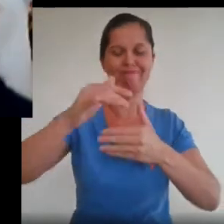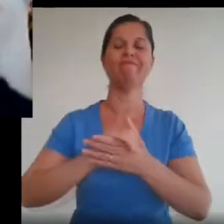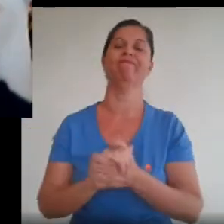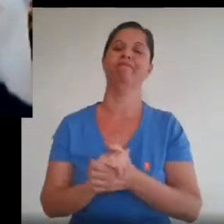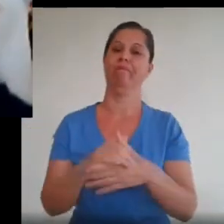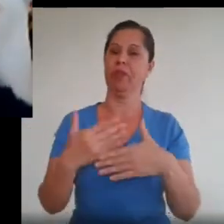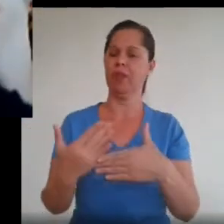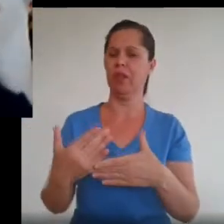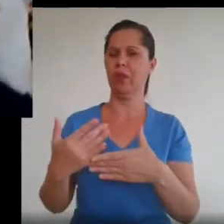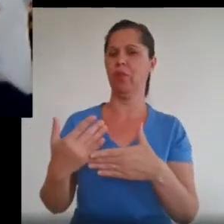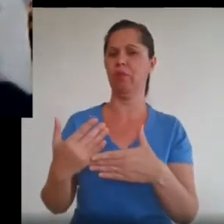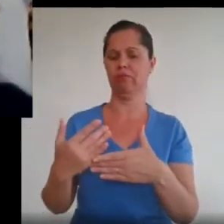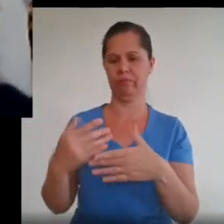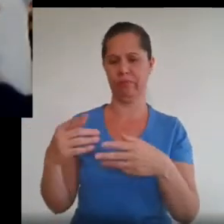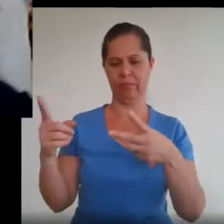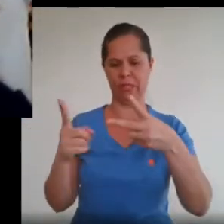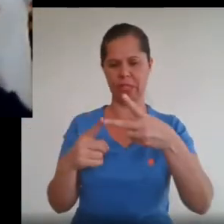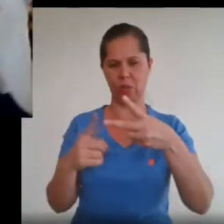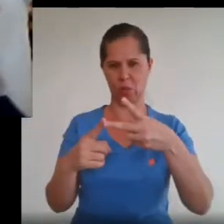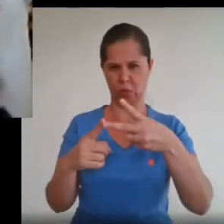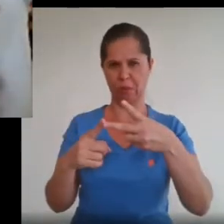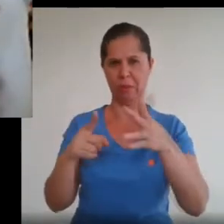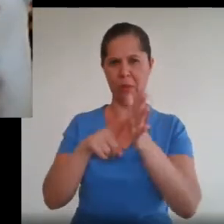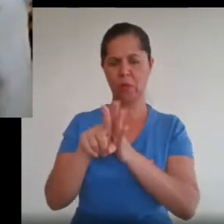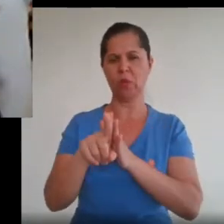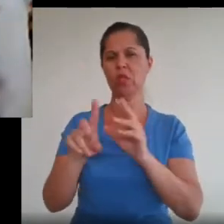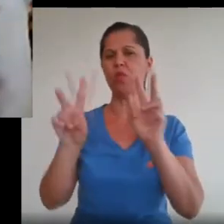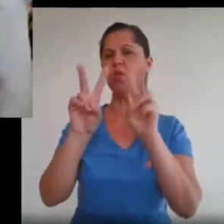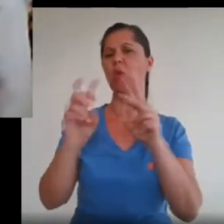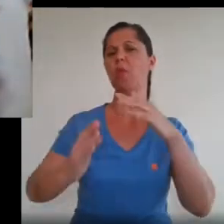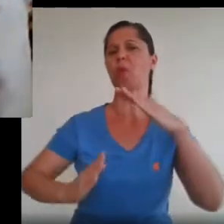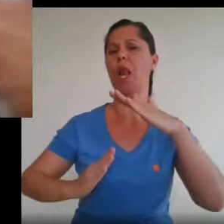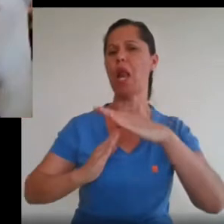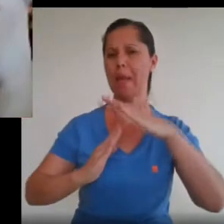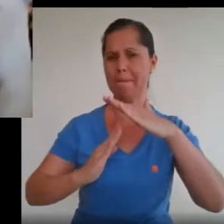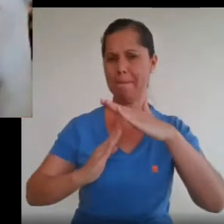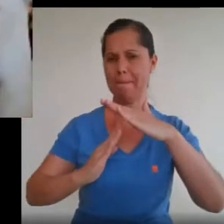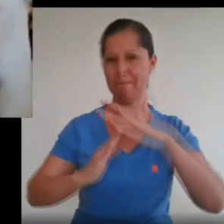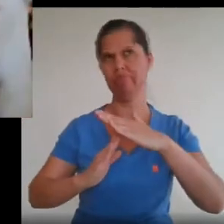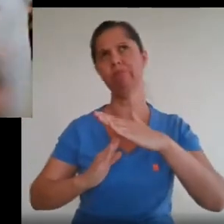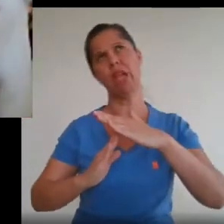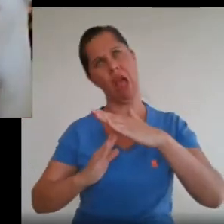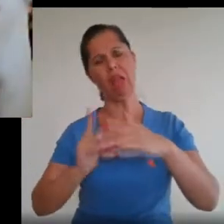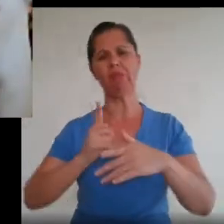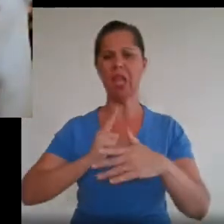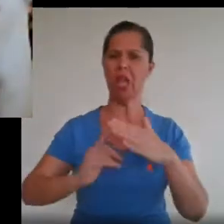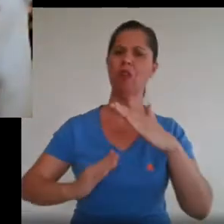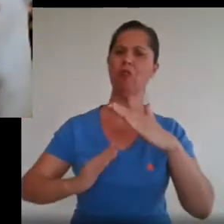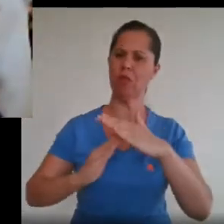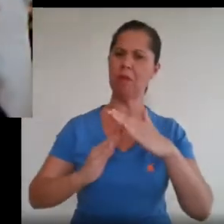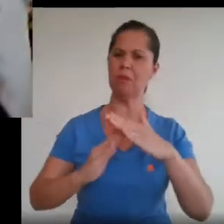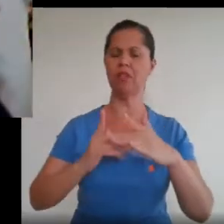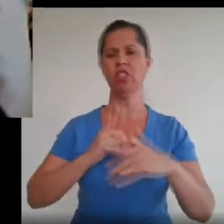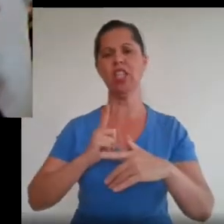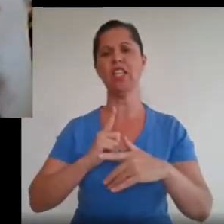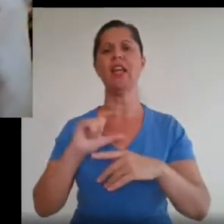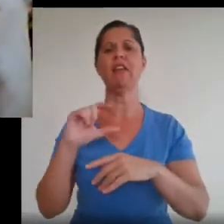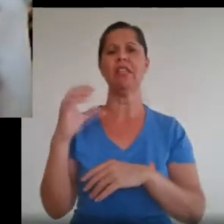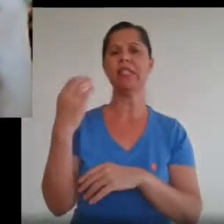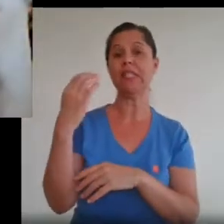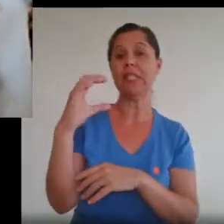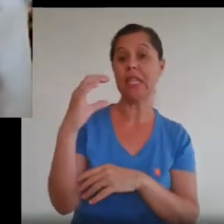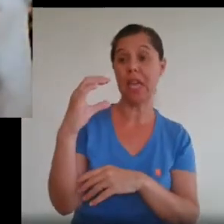essa pergunta dos limites, vocês percebem que é um limite claro. Essa fragmentação da ciência